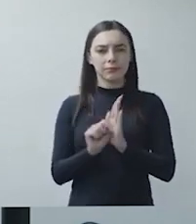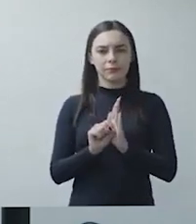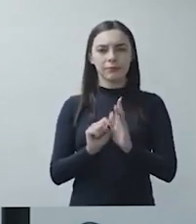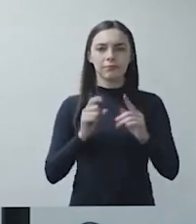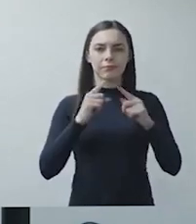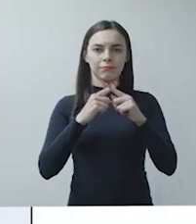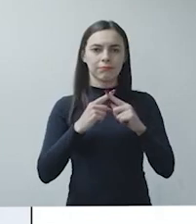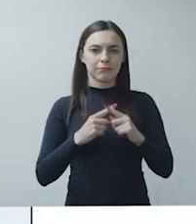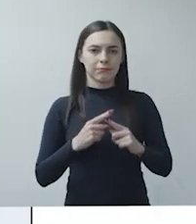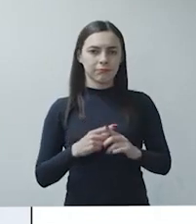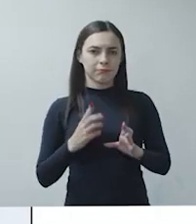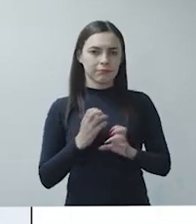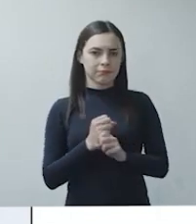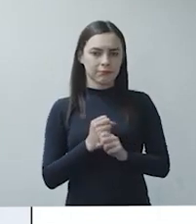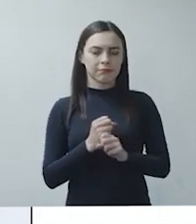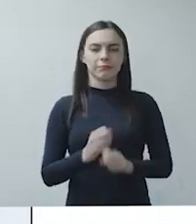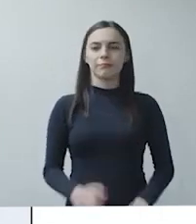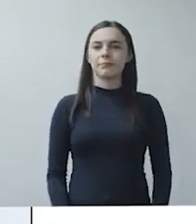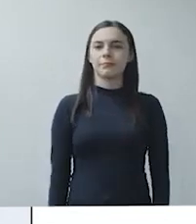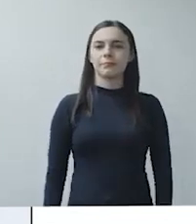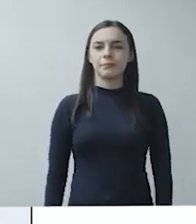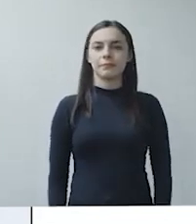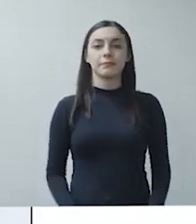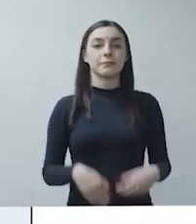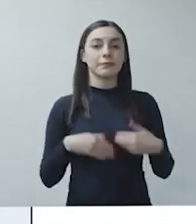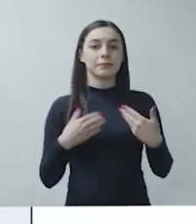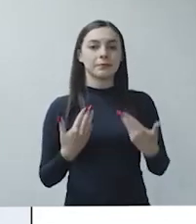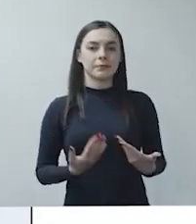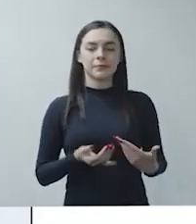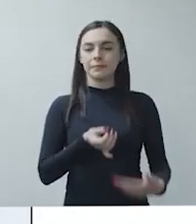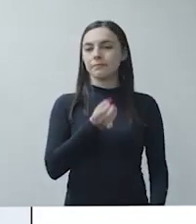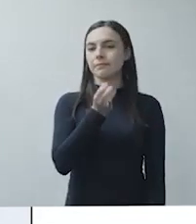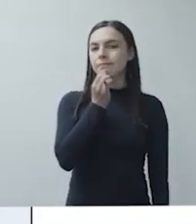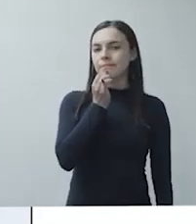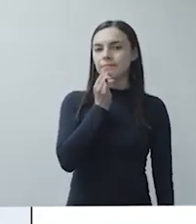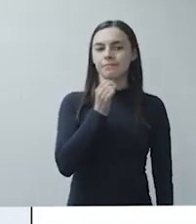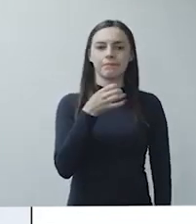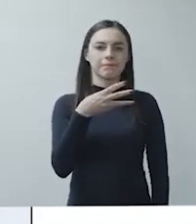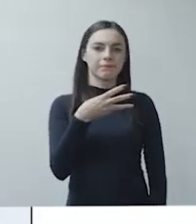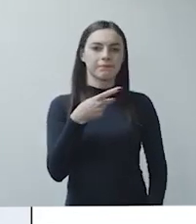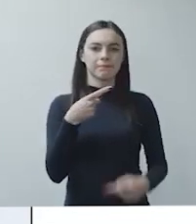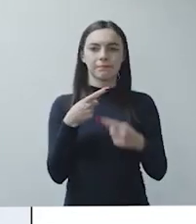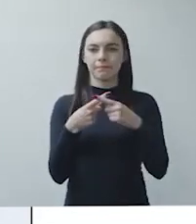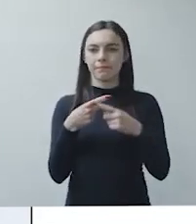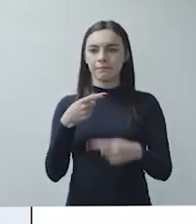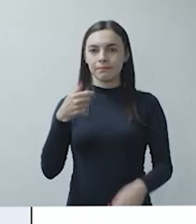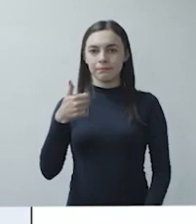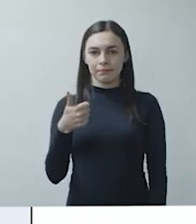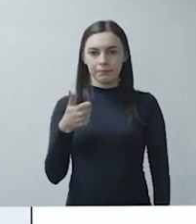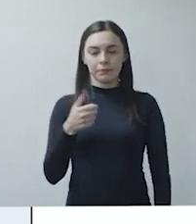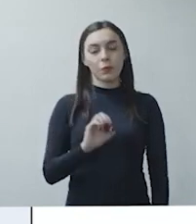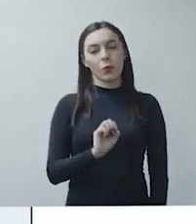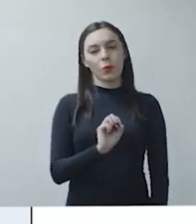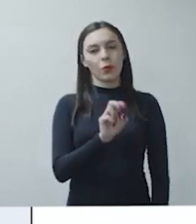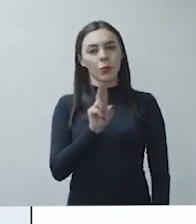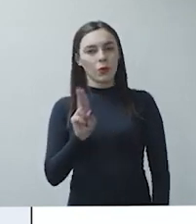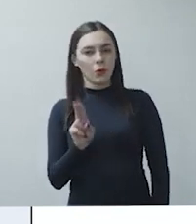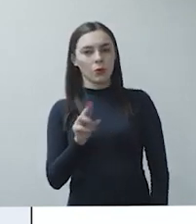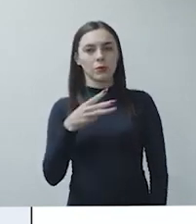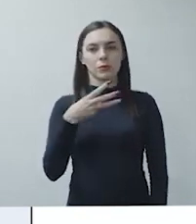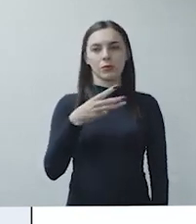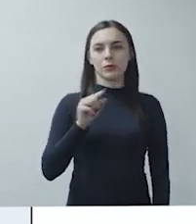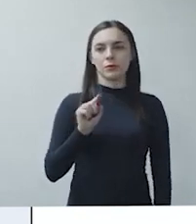da multiplicação. Então, 3 vezes o 1 ou 3,1, que